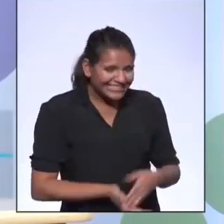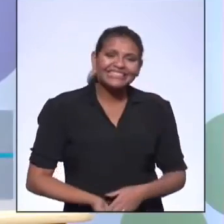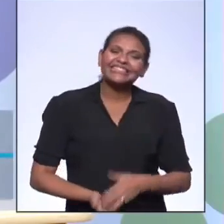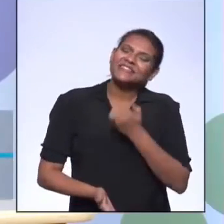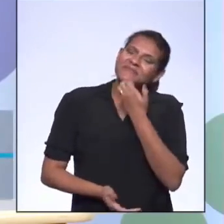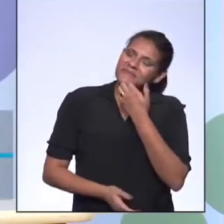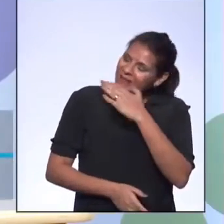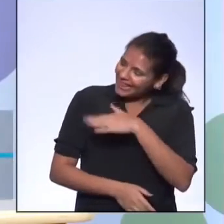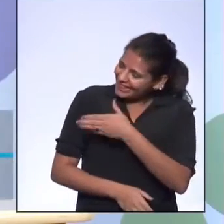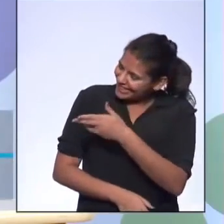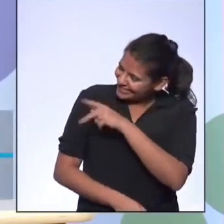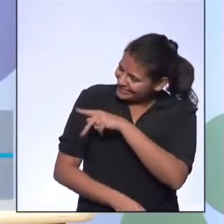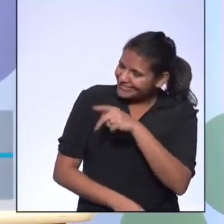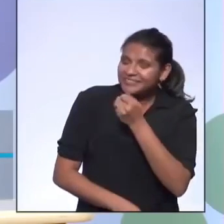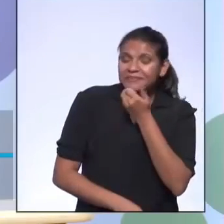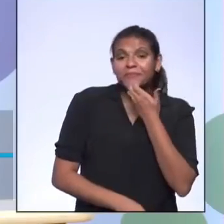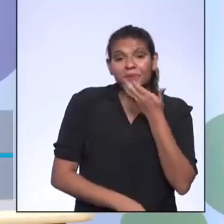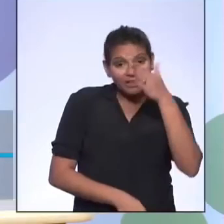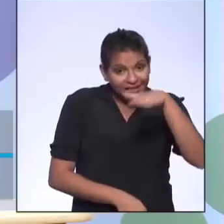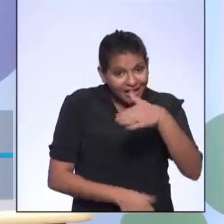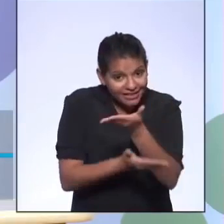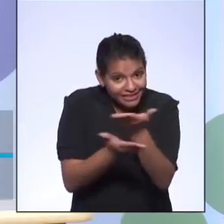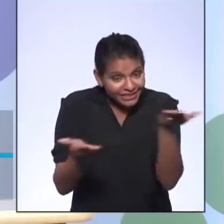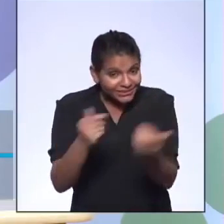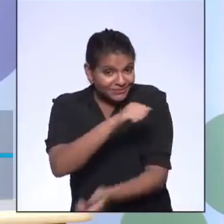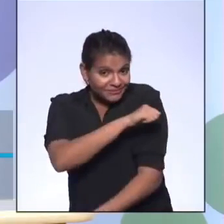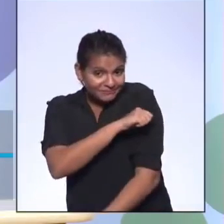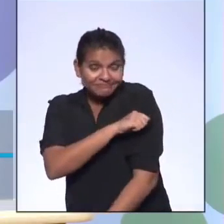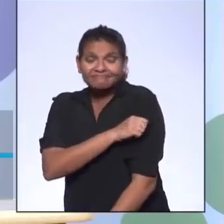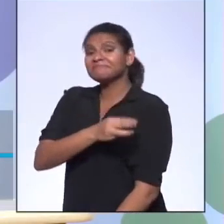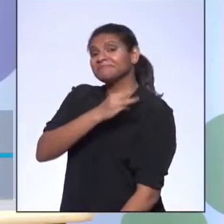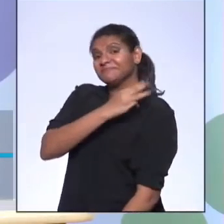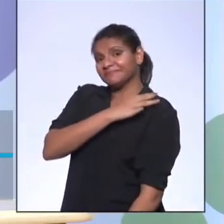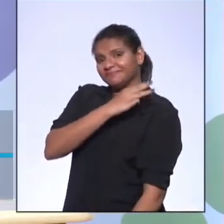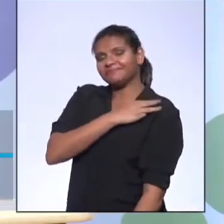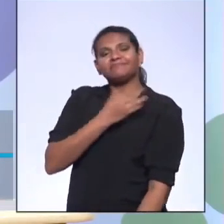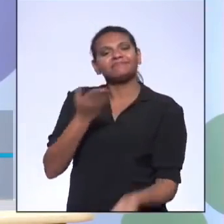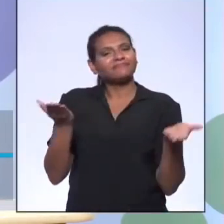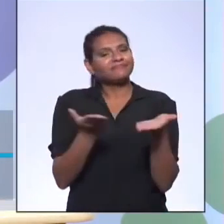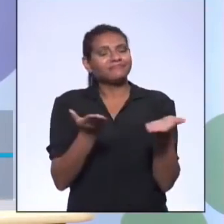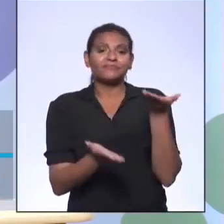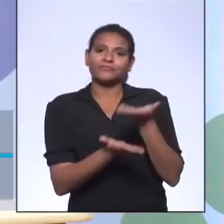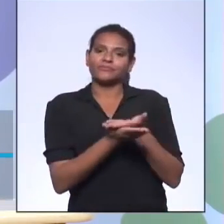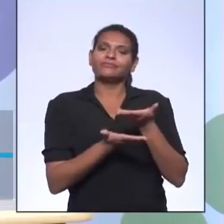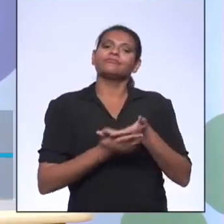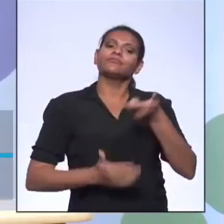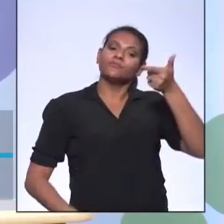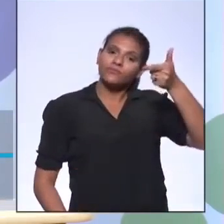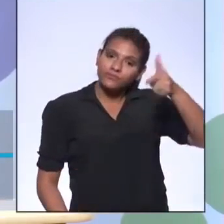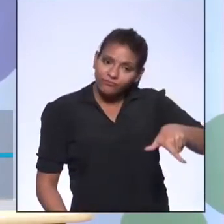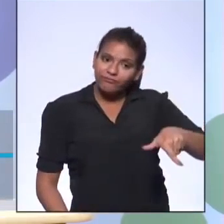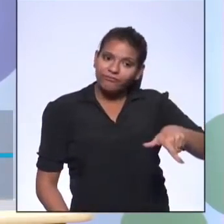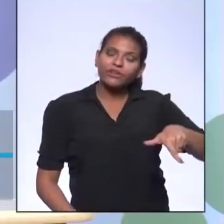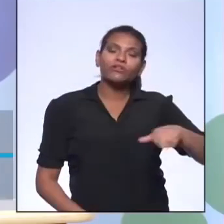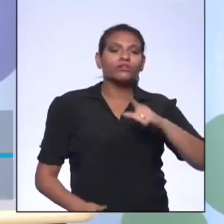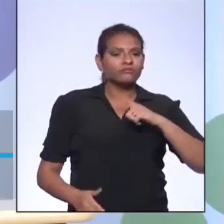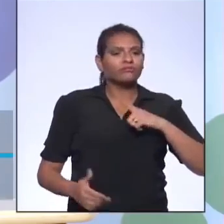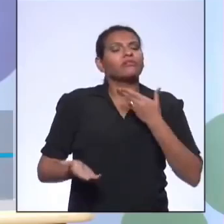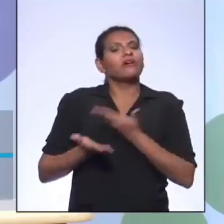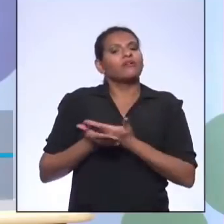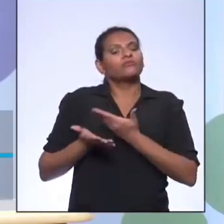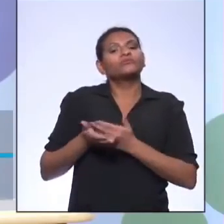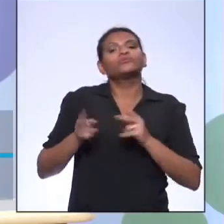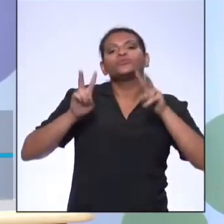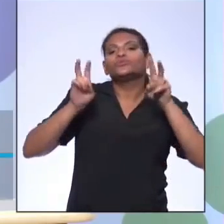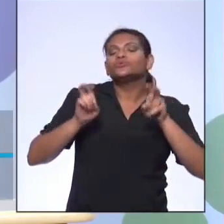tarde, alunos da terceira série do ensino médio. E vamos aí a mais uma aula da sequência de aula